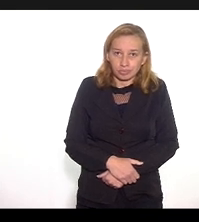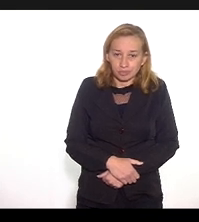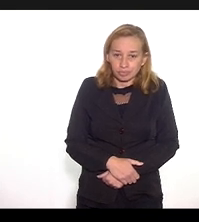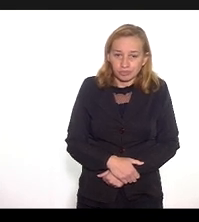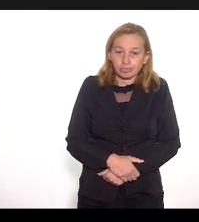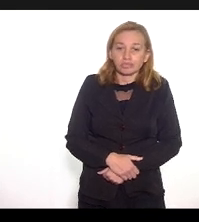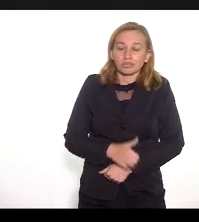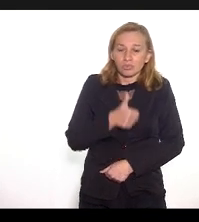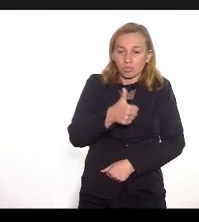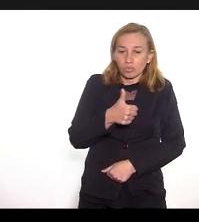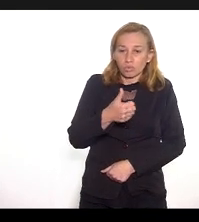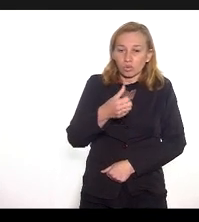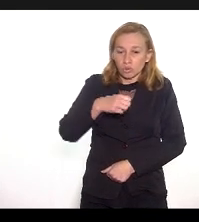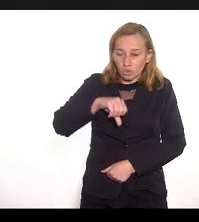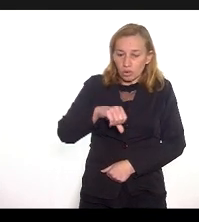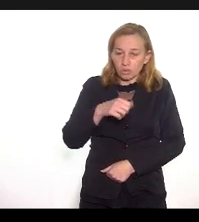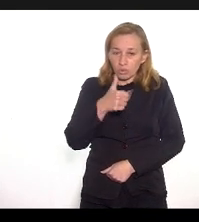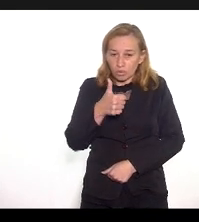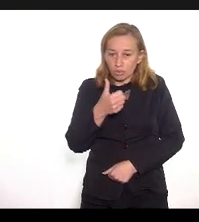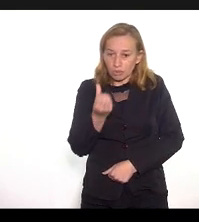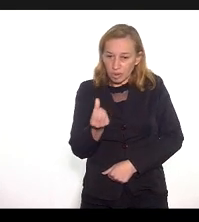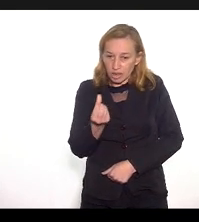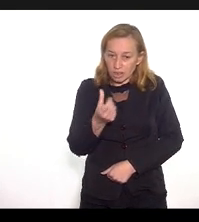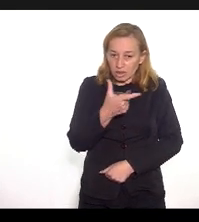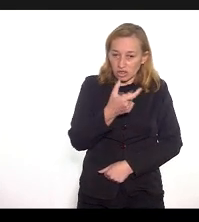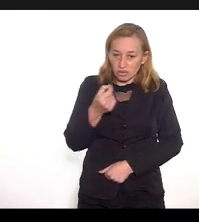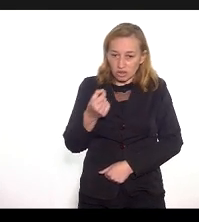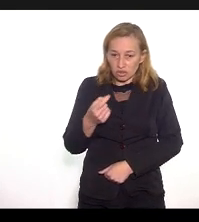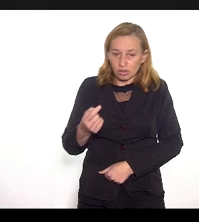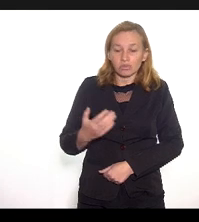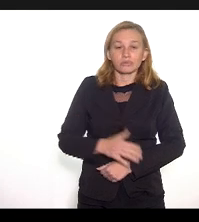ao 1916/20, eu pedi para o 1916/20 vir.